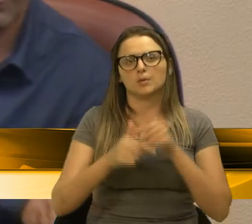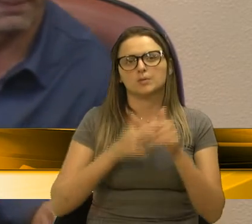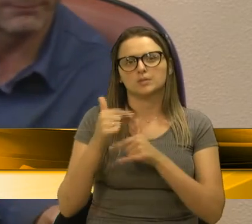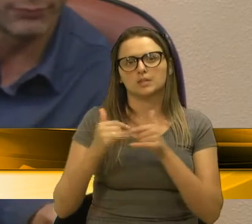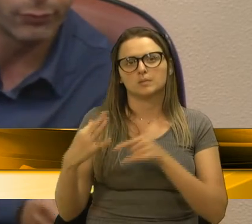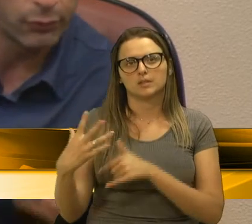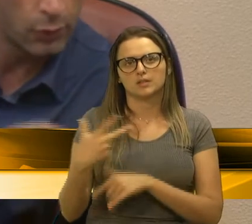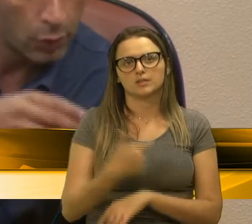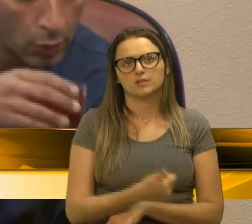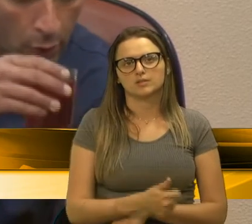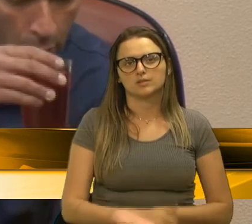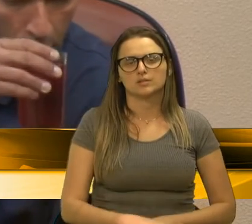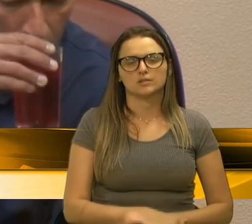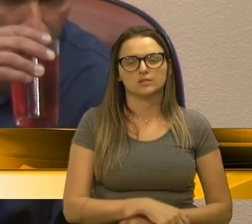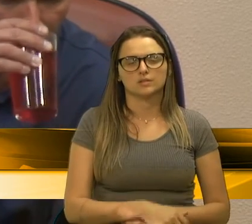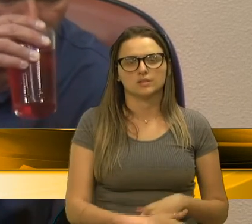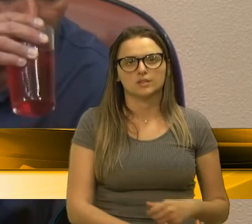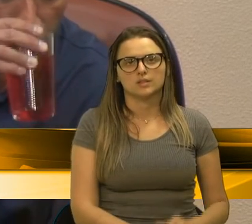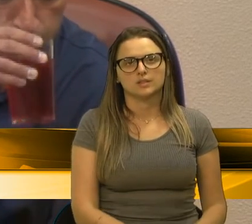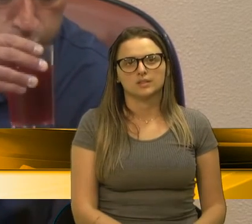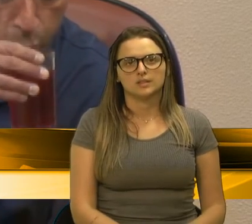todos.